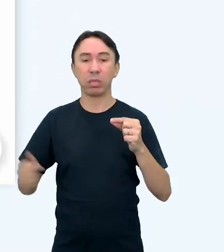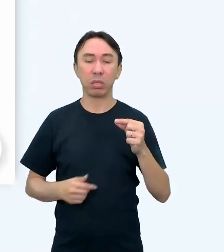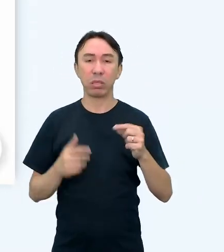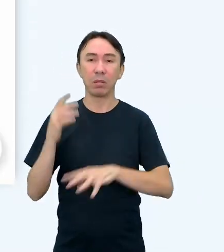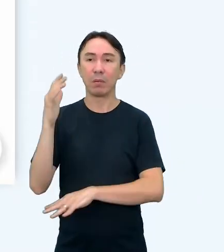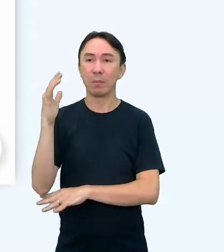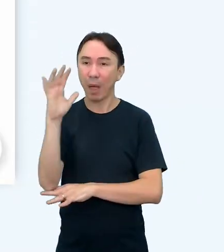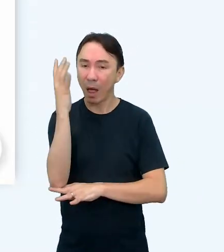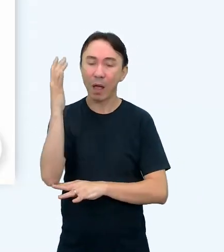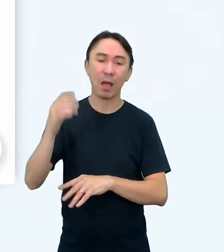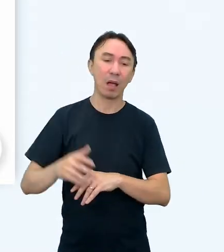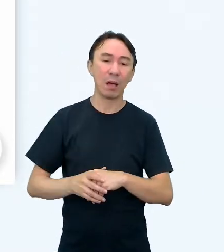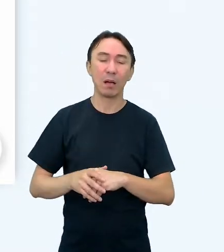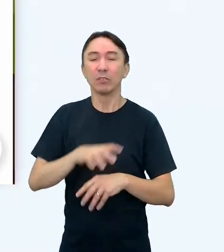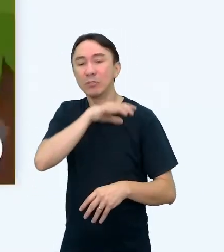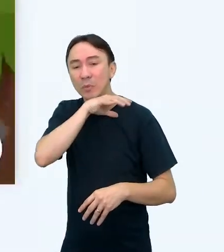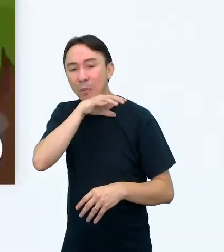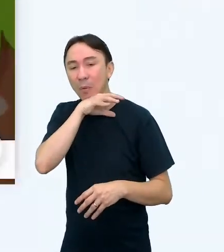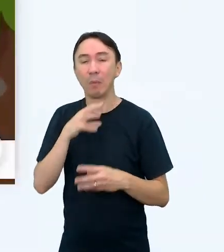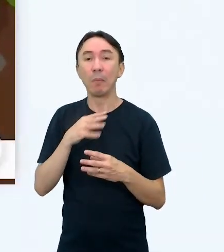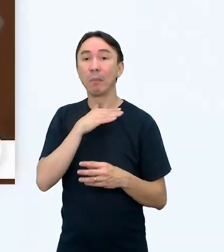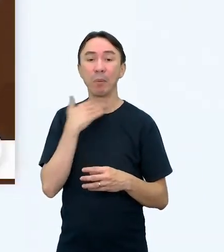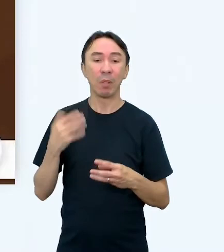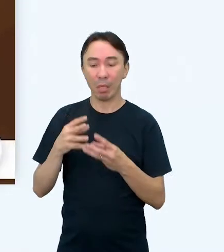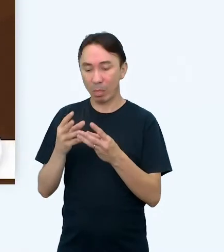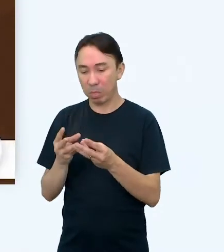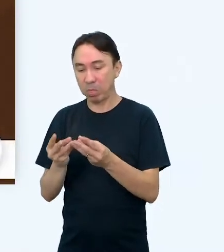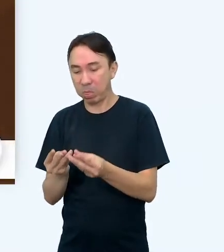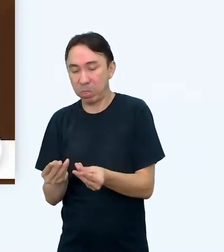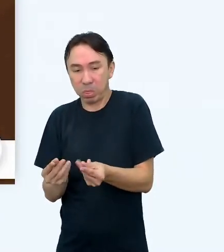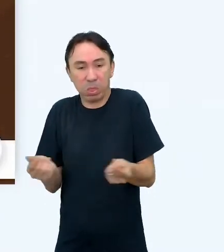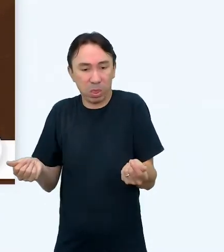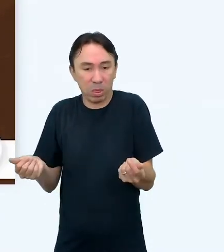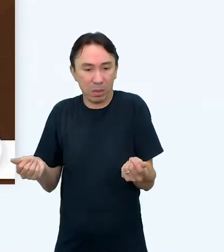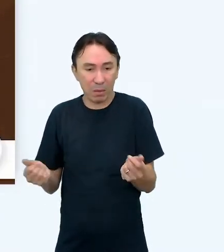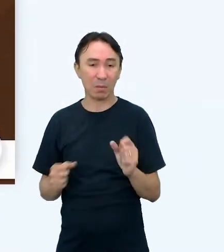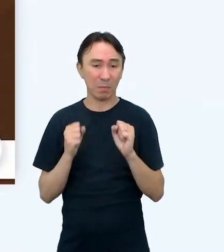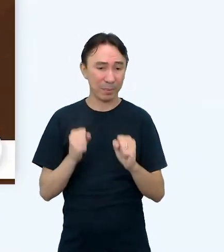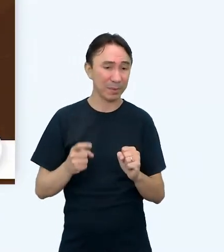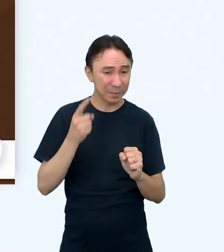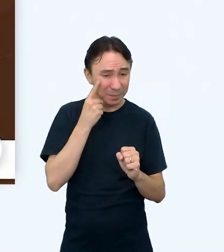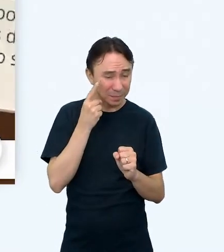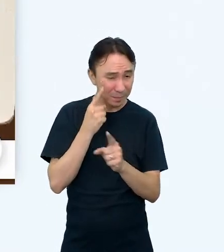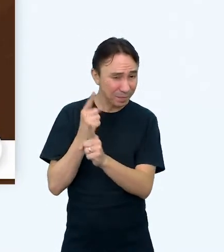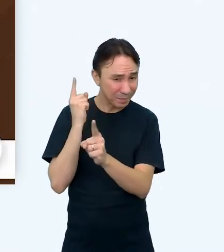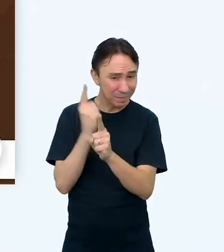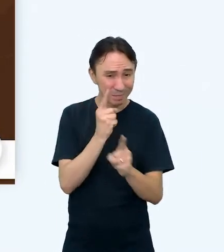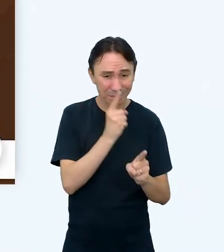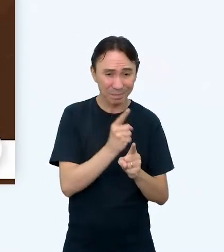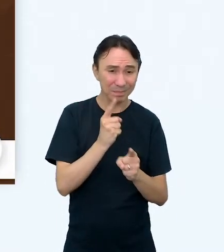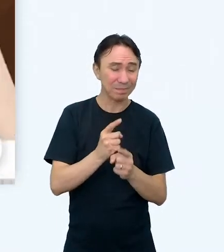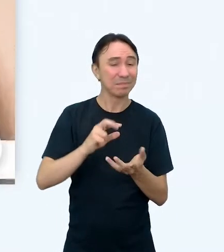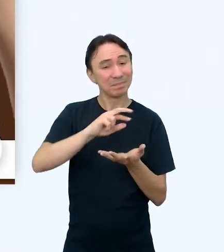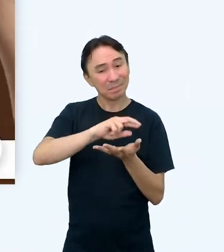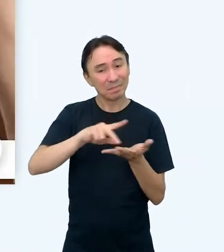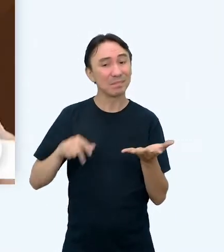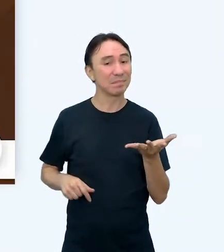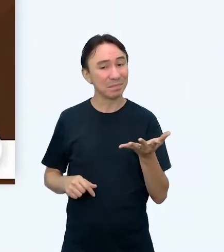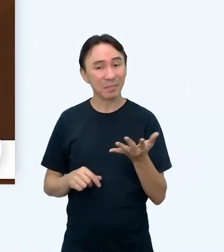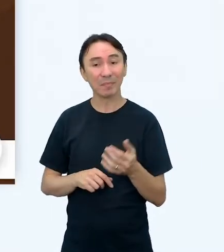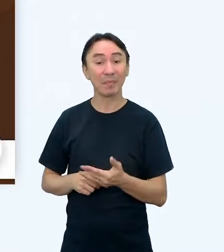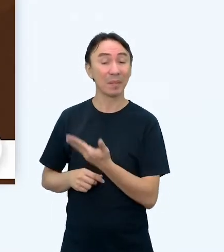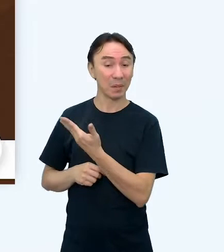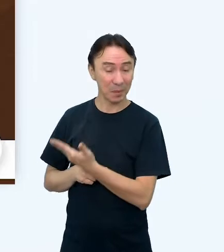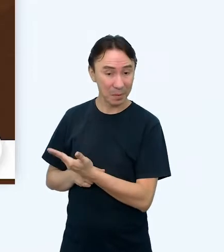ou animal. A matéria orgânica do solo pode ser encontrada em diferentes tamanhos em função do seu estado de degradação, no qual o humus é